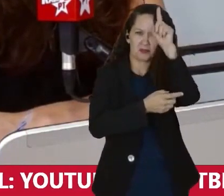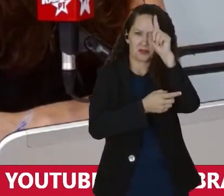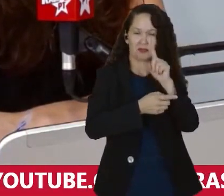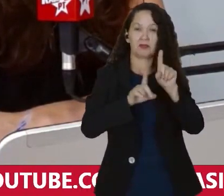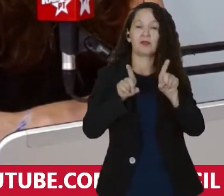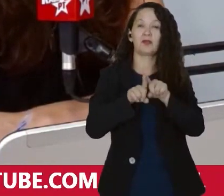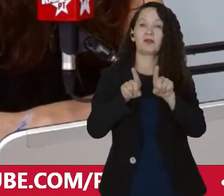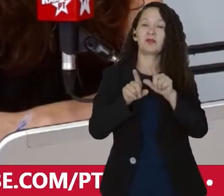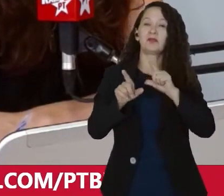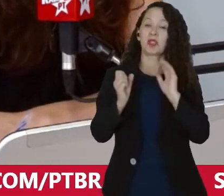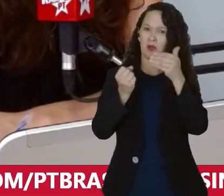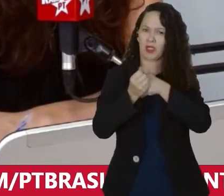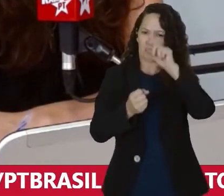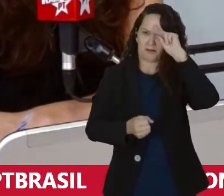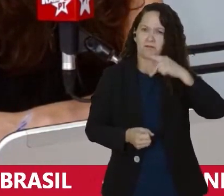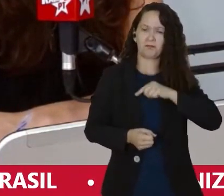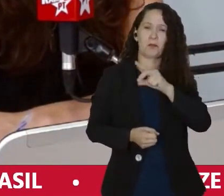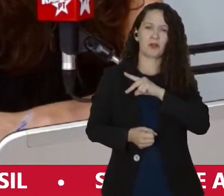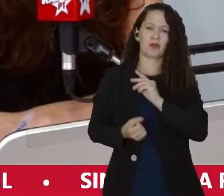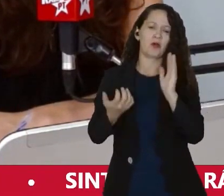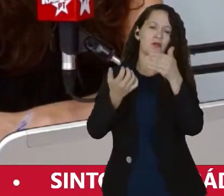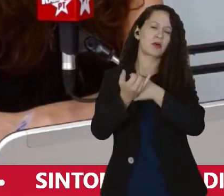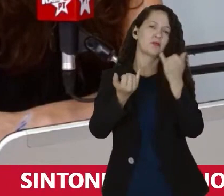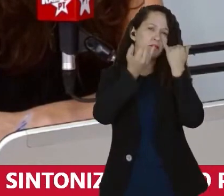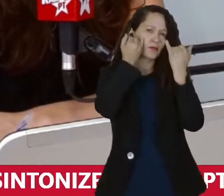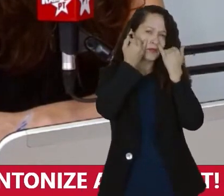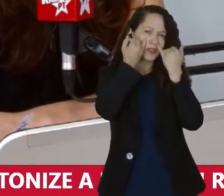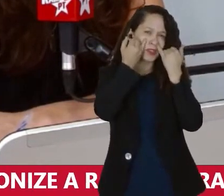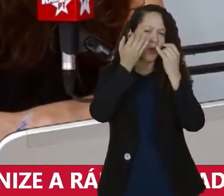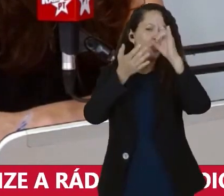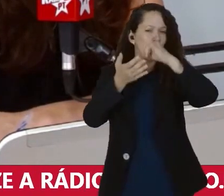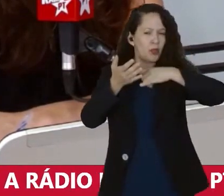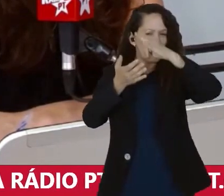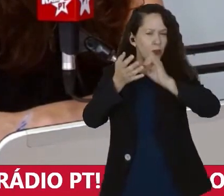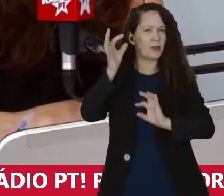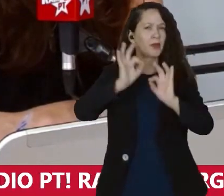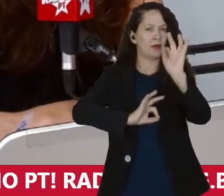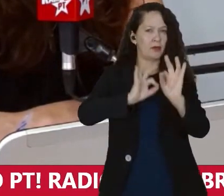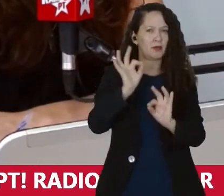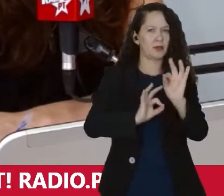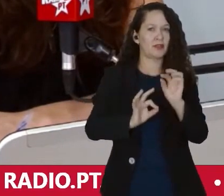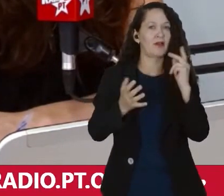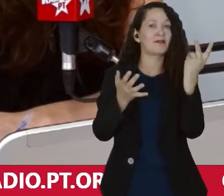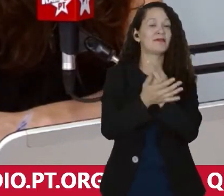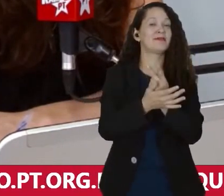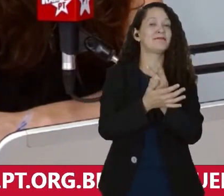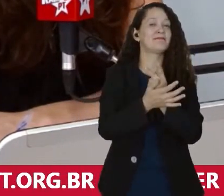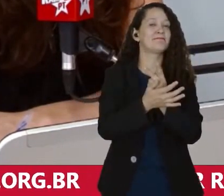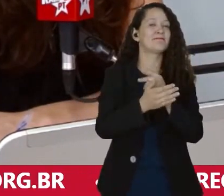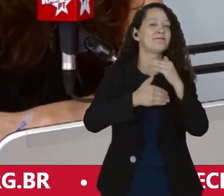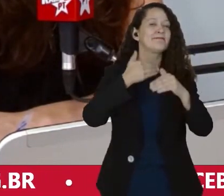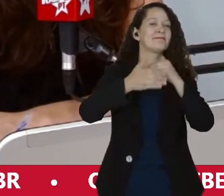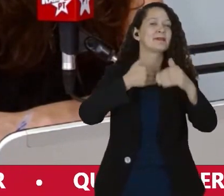como também em arquivos pessoais que eu tenho, certo? Aqui guardadinho, documento, tudo organizado, o que vinha acontecendo com